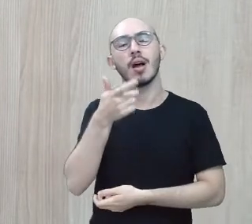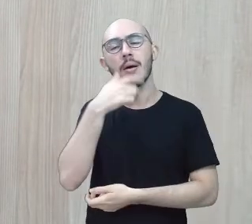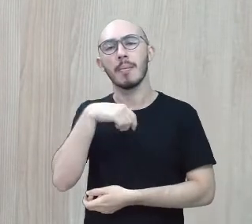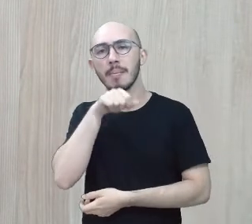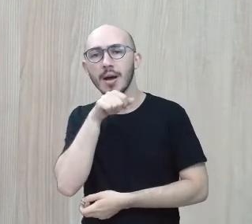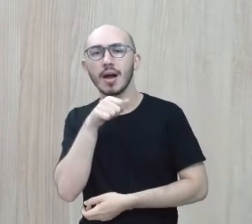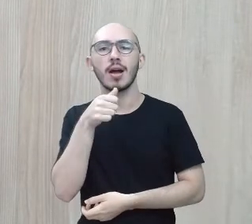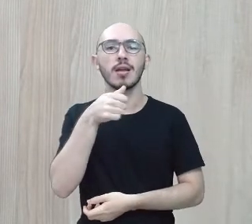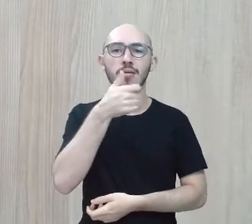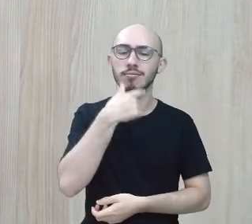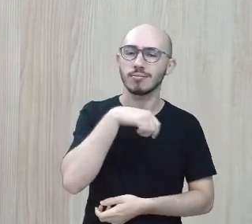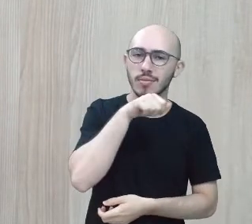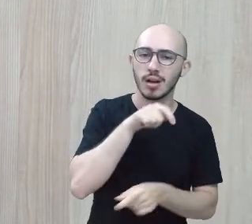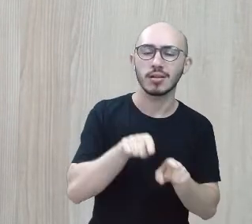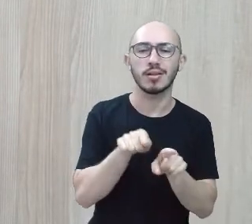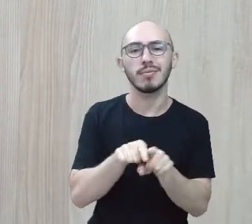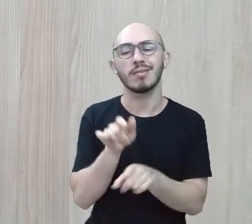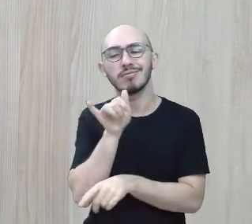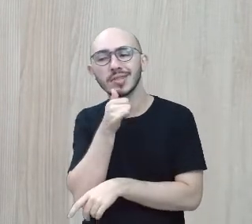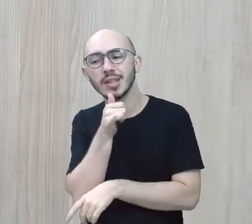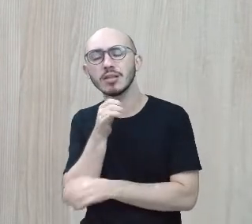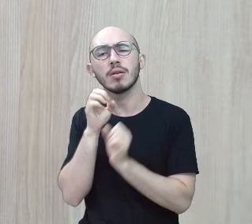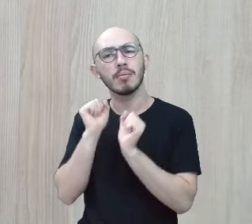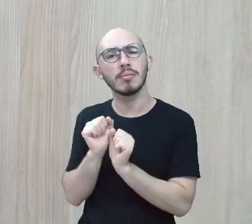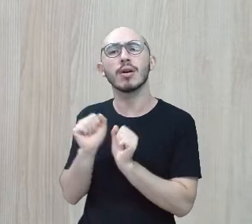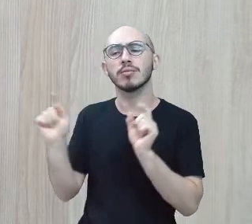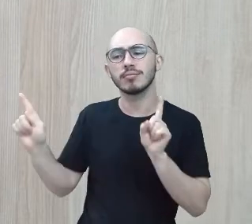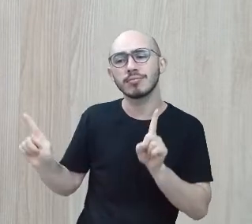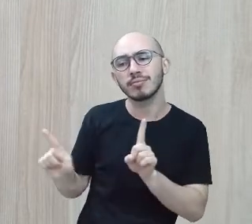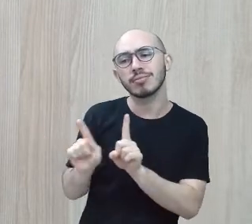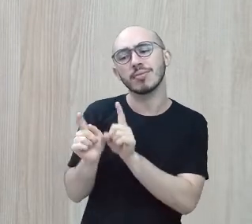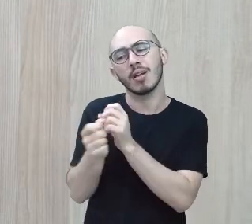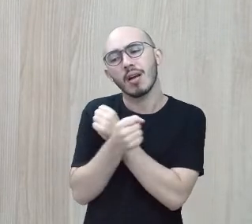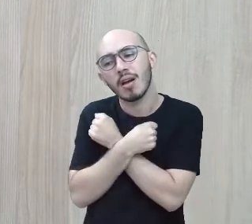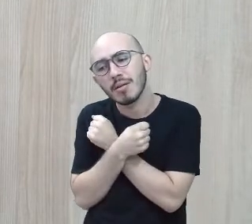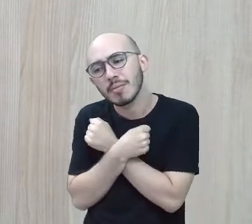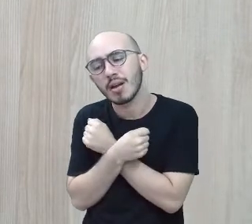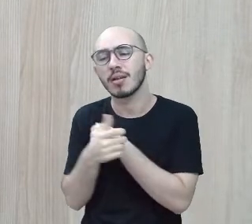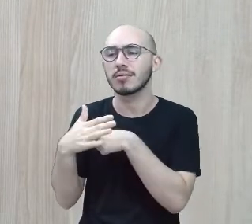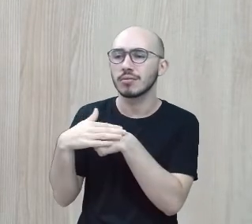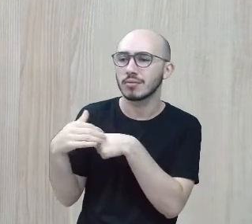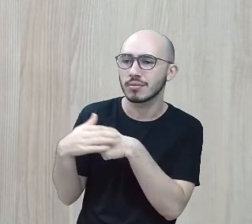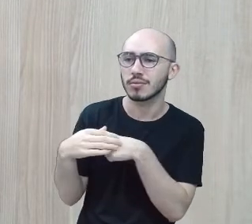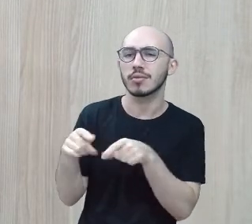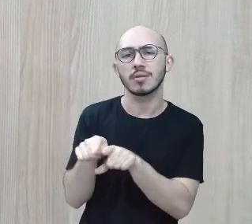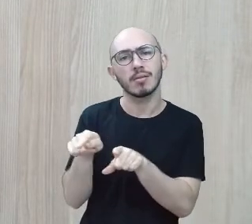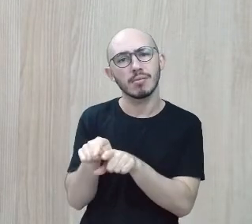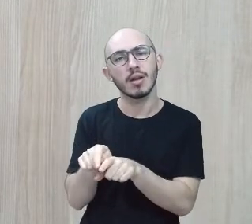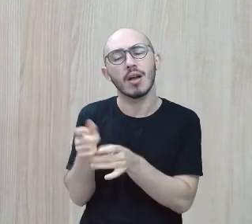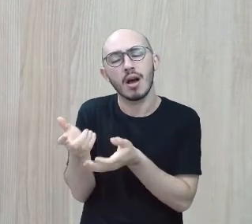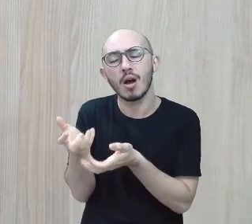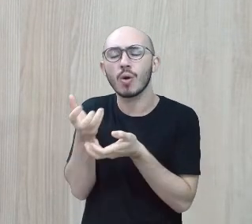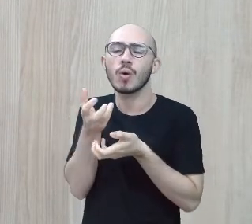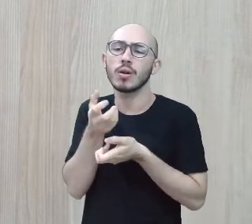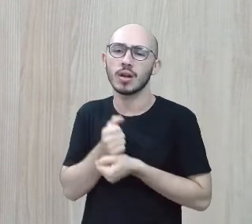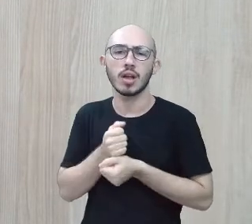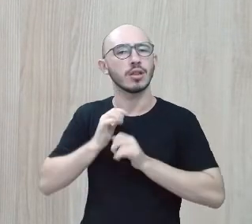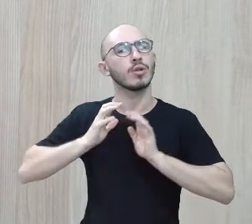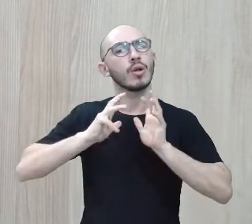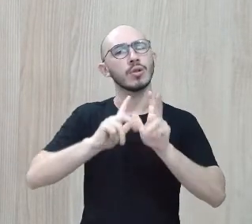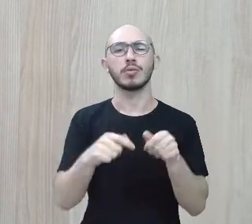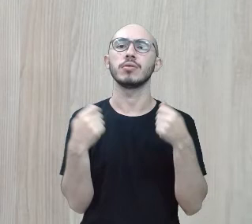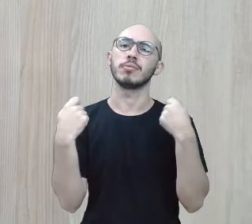pode chegar lá, a gente pode dar um abraço, a gente pode reconfortar. Não é só a gente que precisa de conforto, todo mundo precisa.